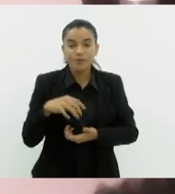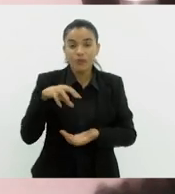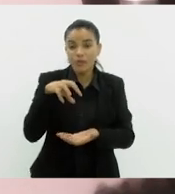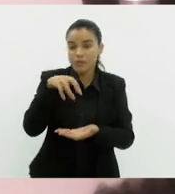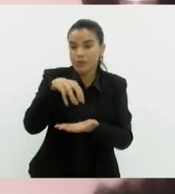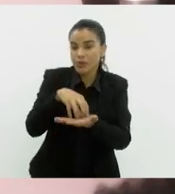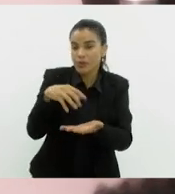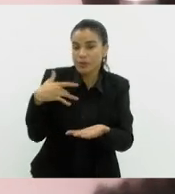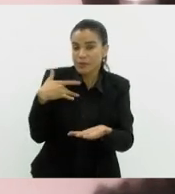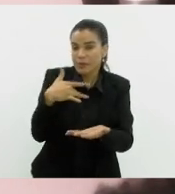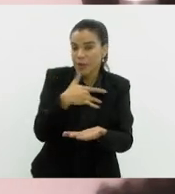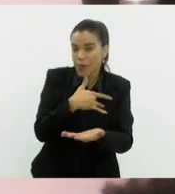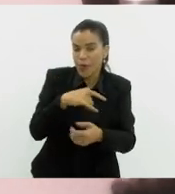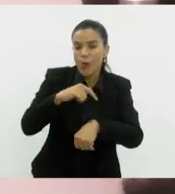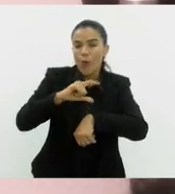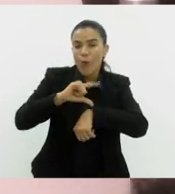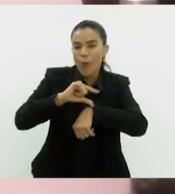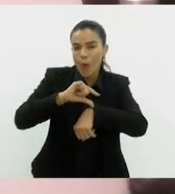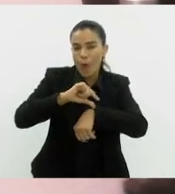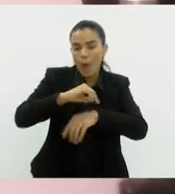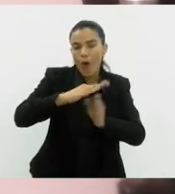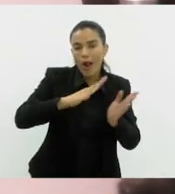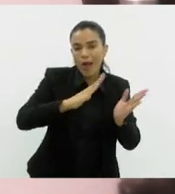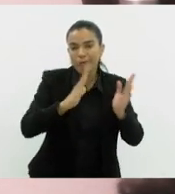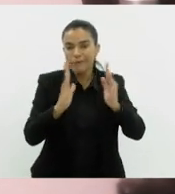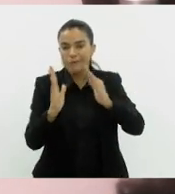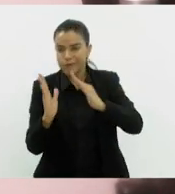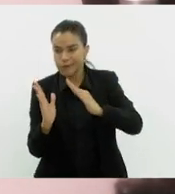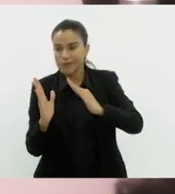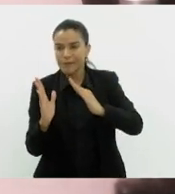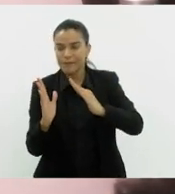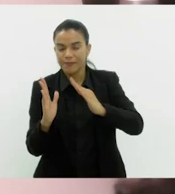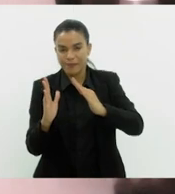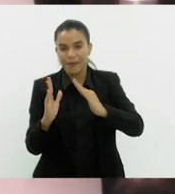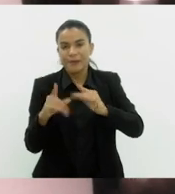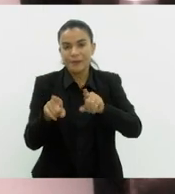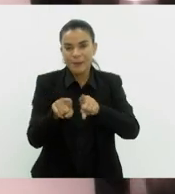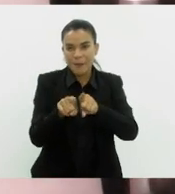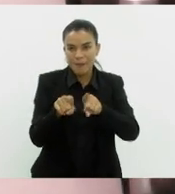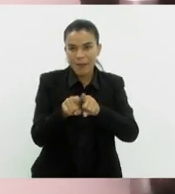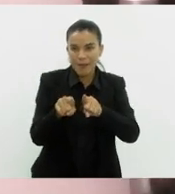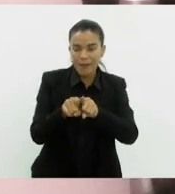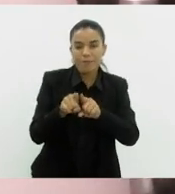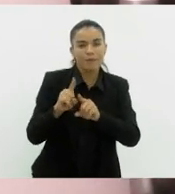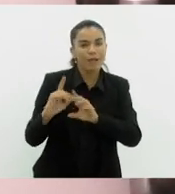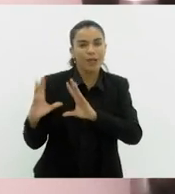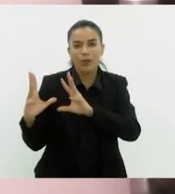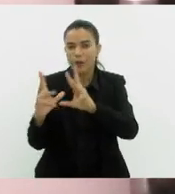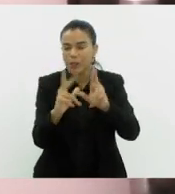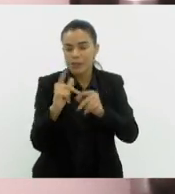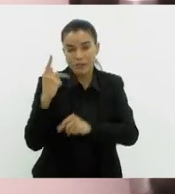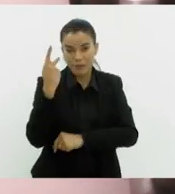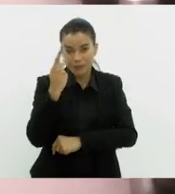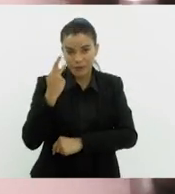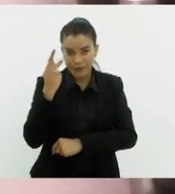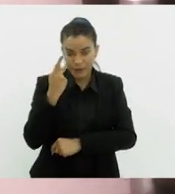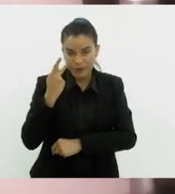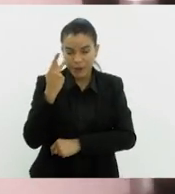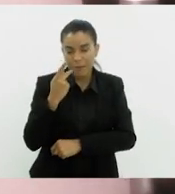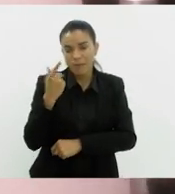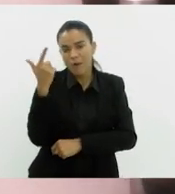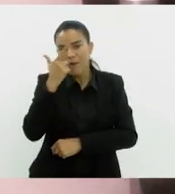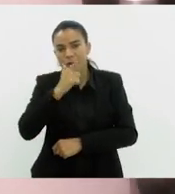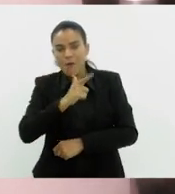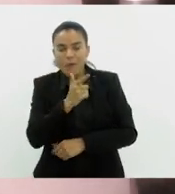com aumento no horário de atendimento. Então, a gente precisa transversalizar esse cuidado para todas as políticas, para a gente